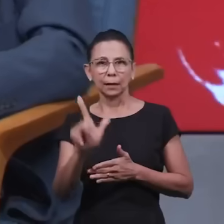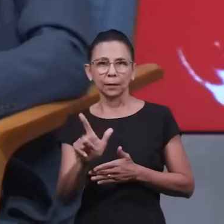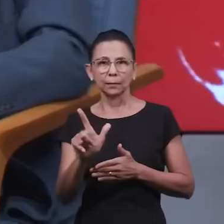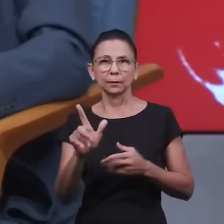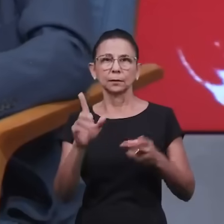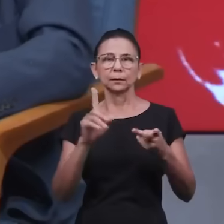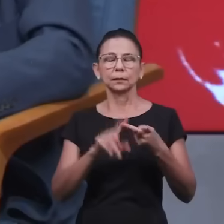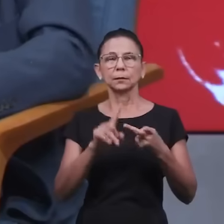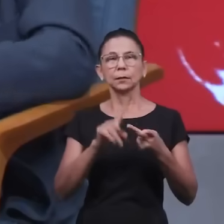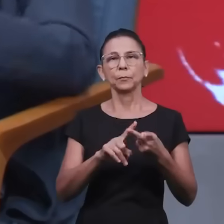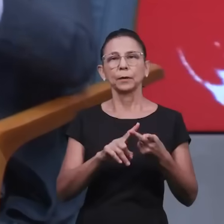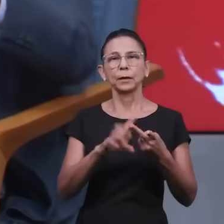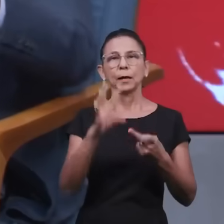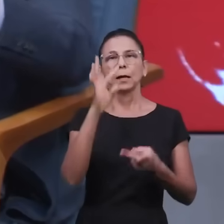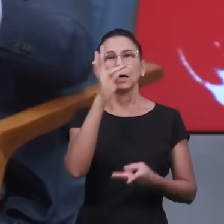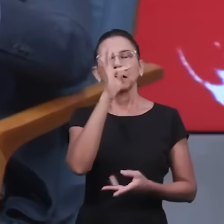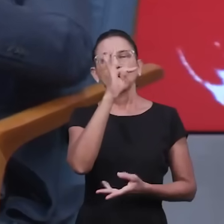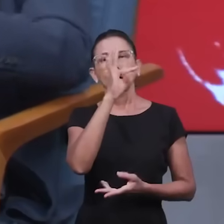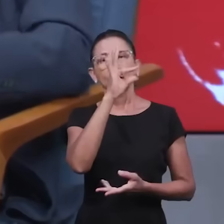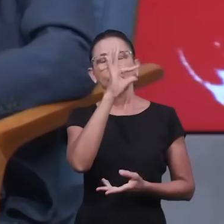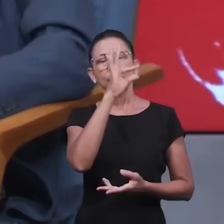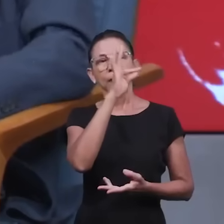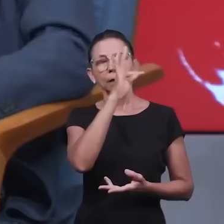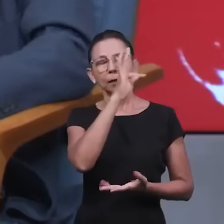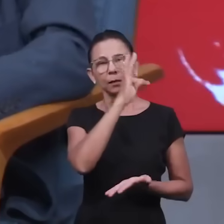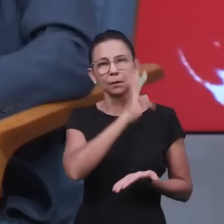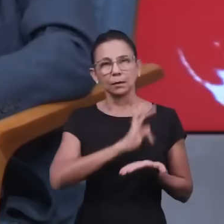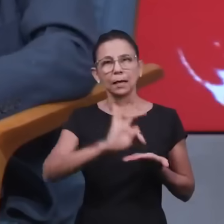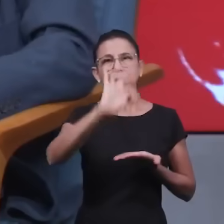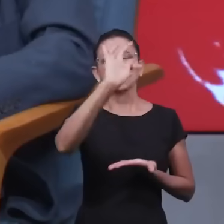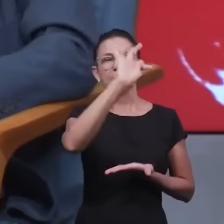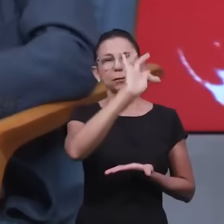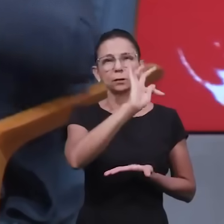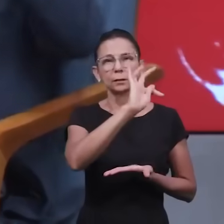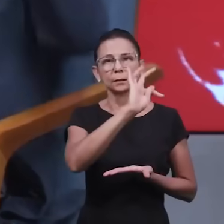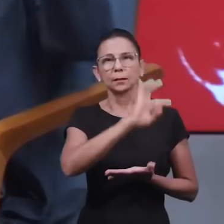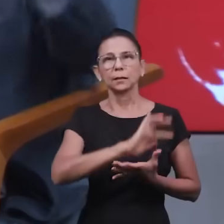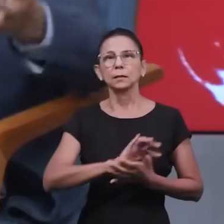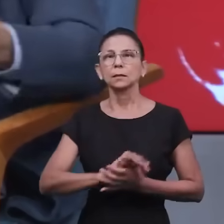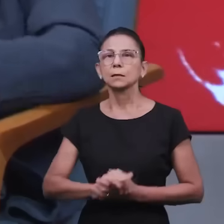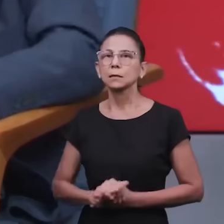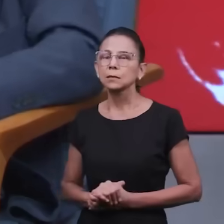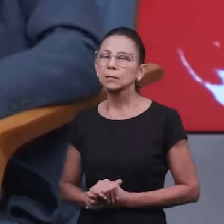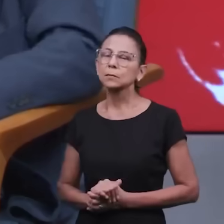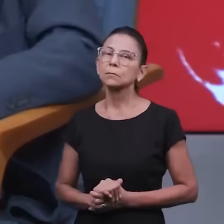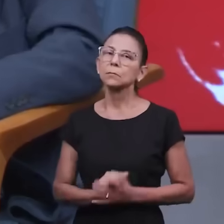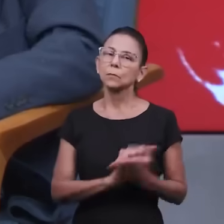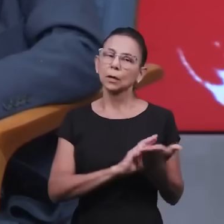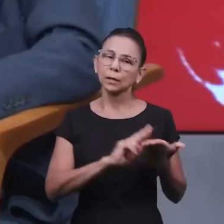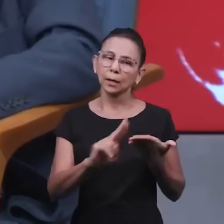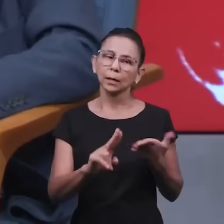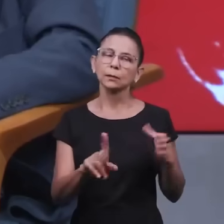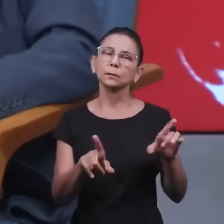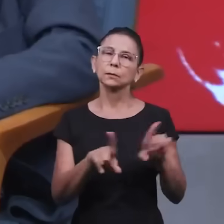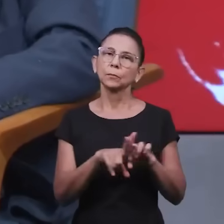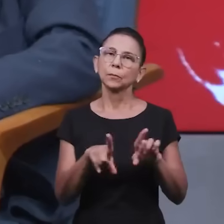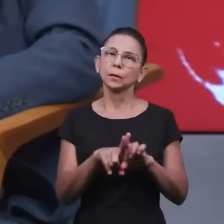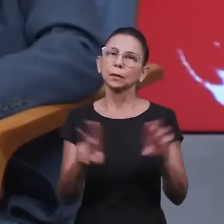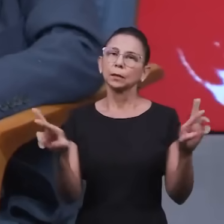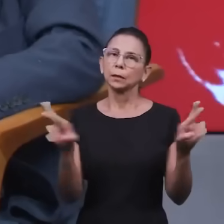que ele escreveu, mas mais precisamente a carta aos Gálatas, toda ela tenha se fundamentado no Concílio de